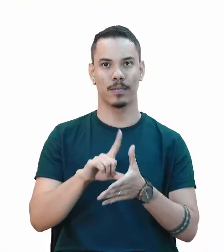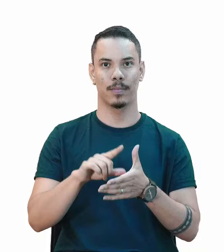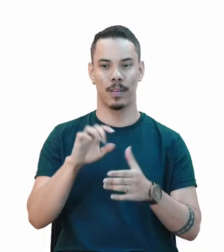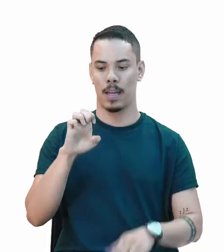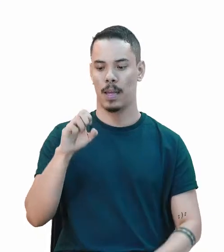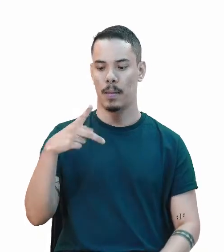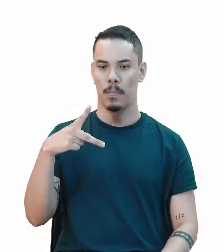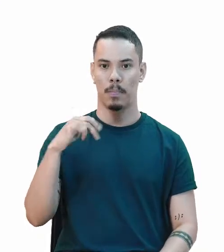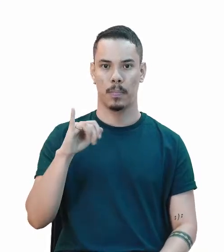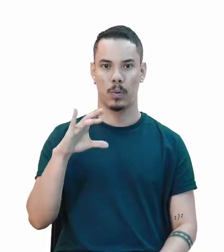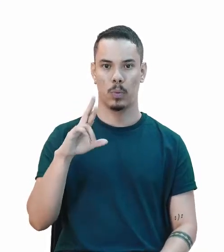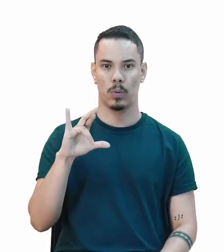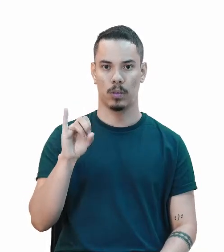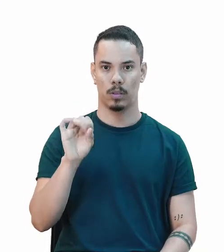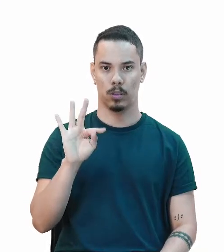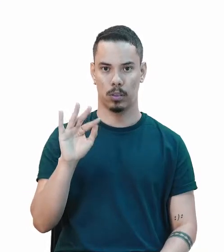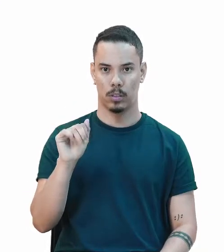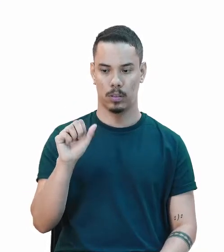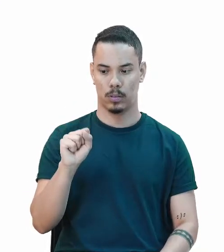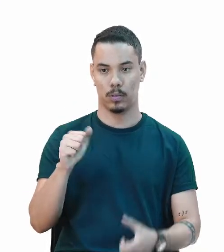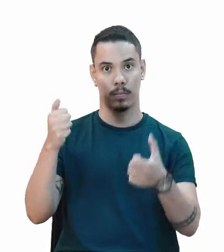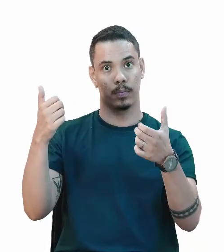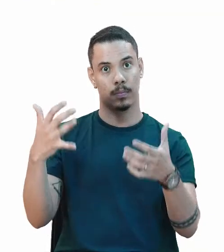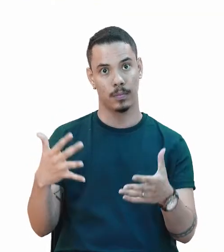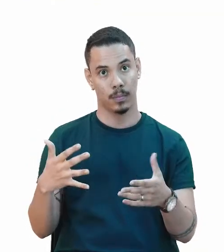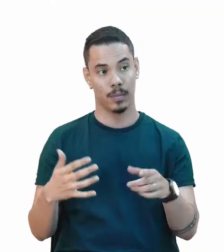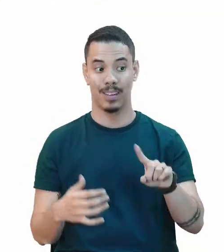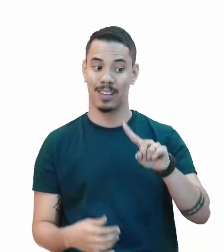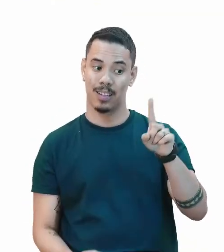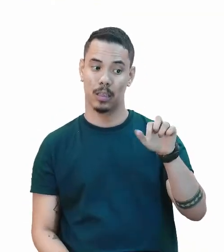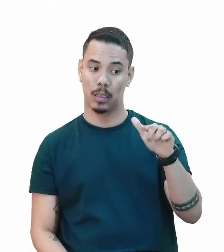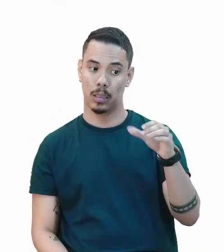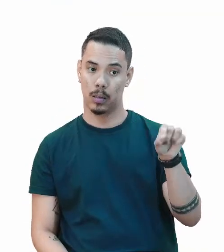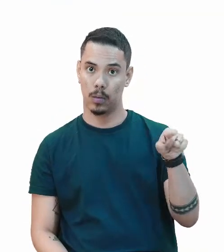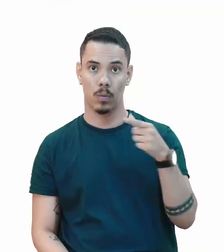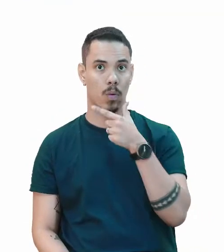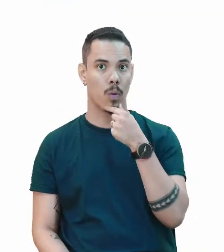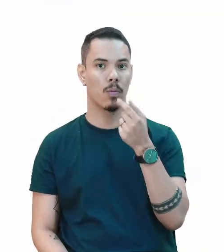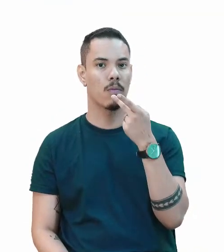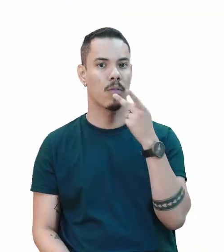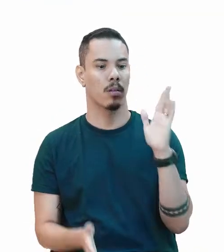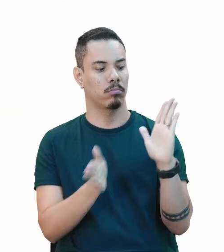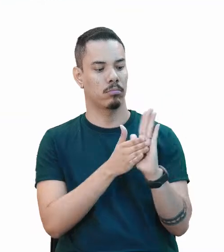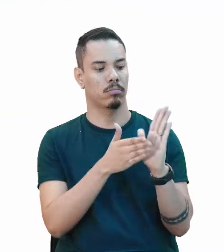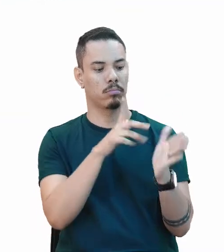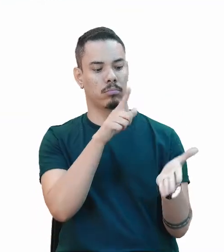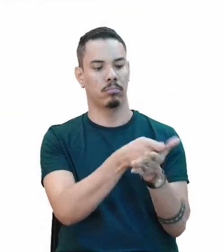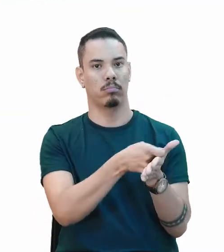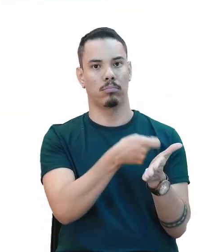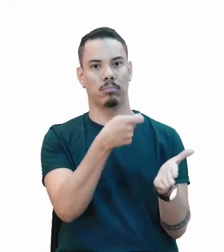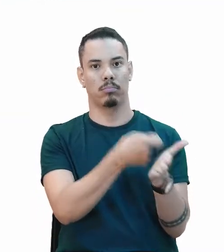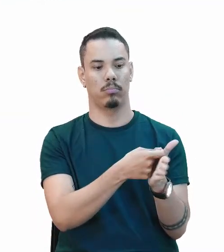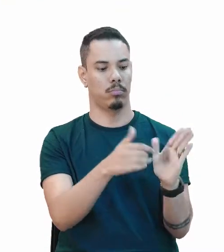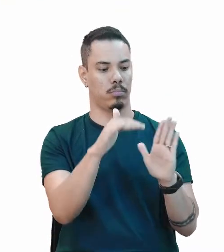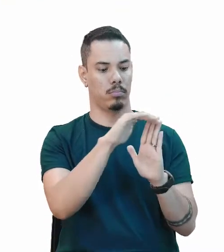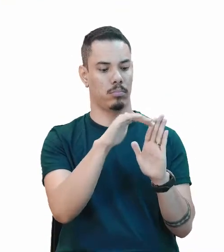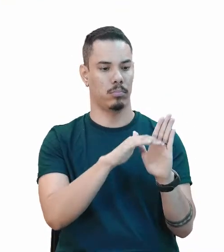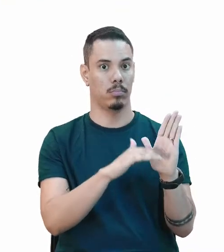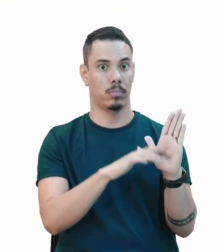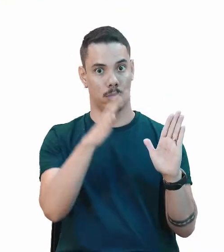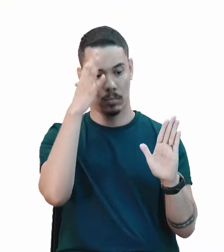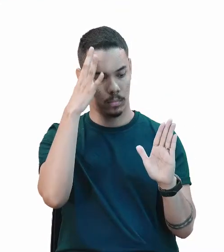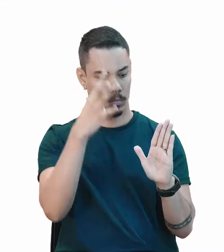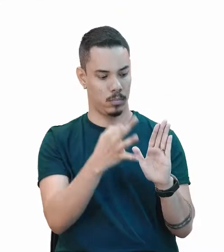epicuristas, Zenão ele vai propor o dever vinculado à compreensão da